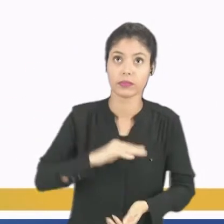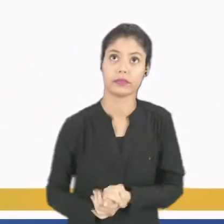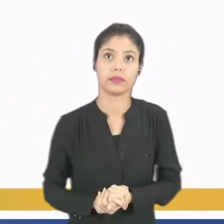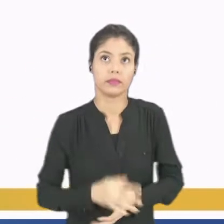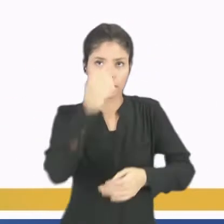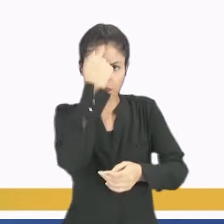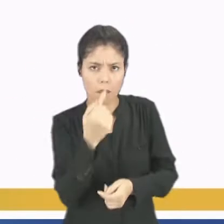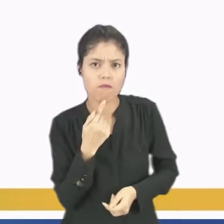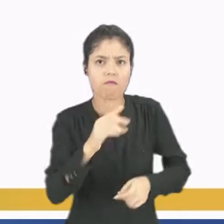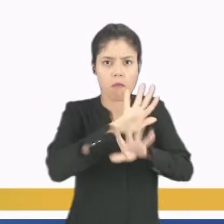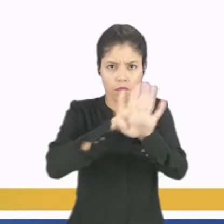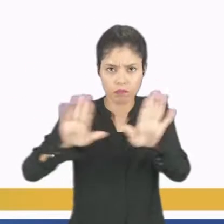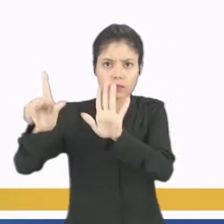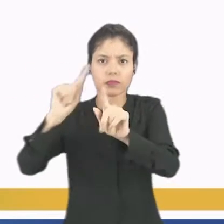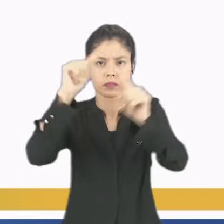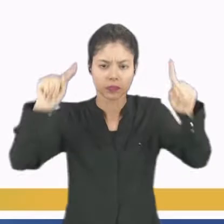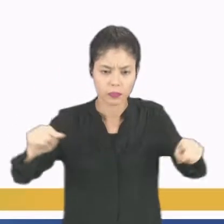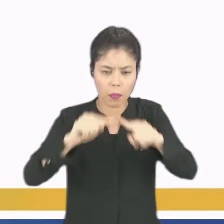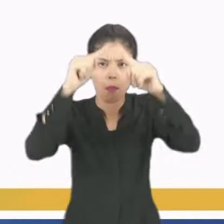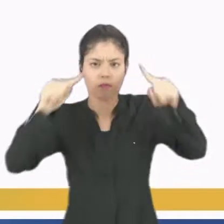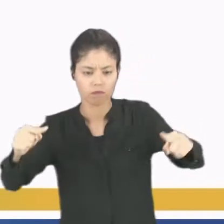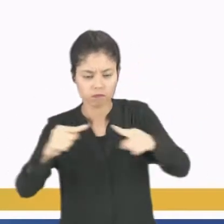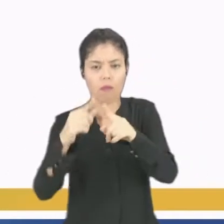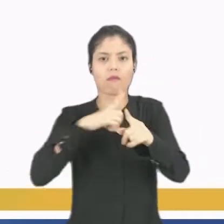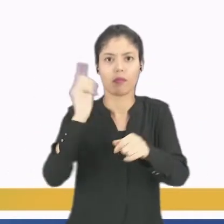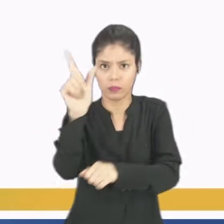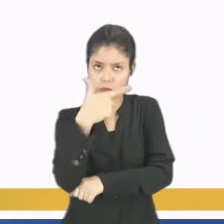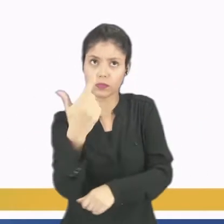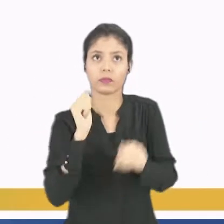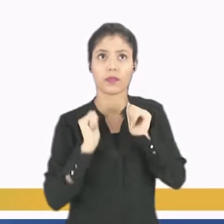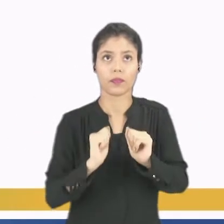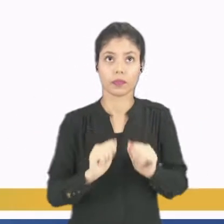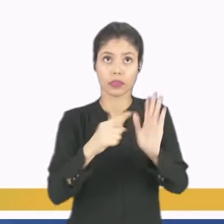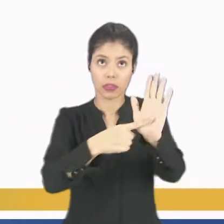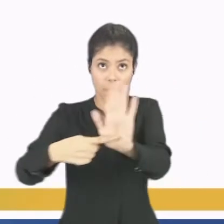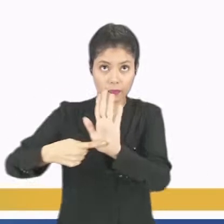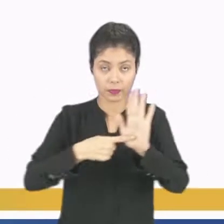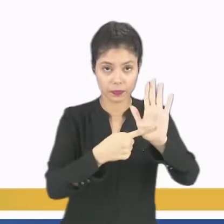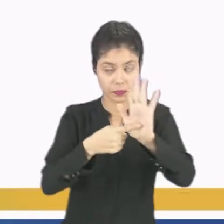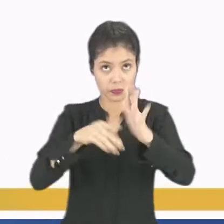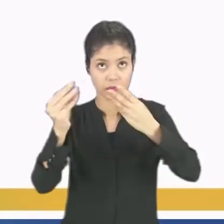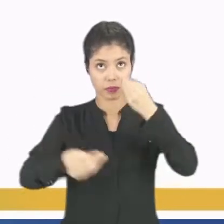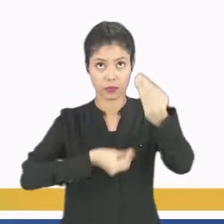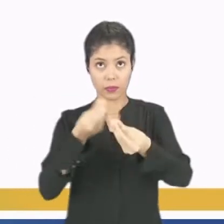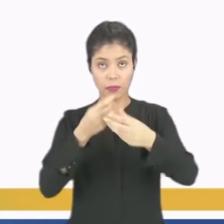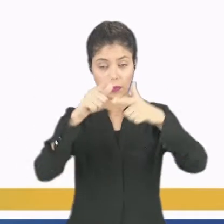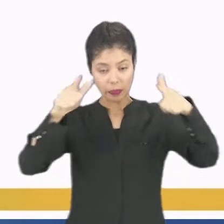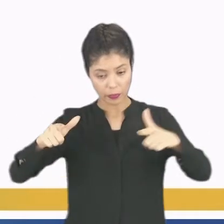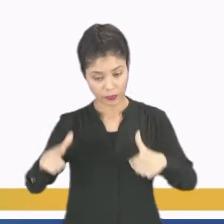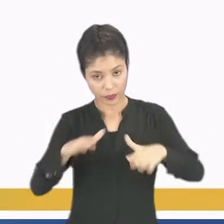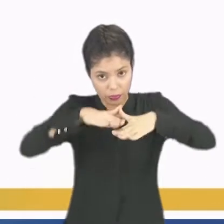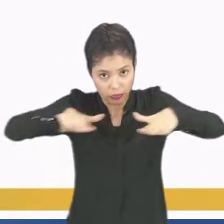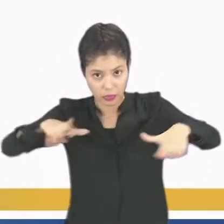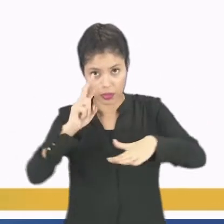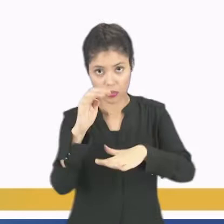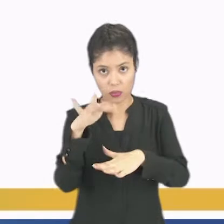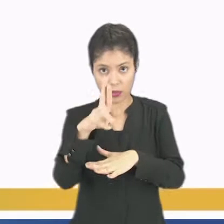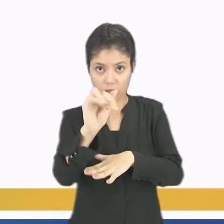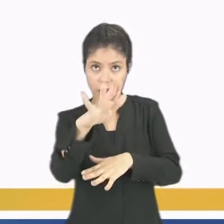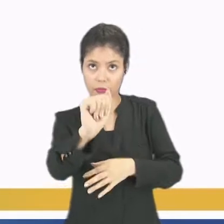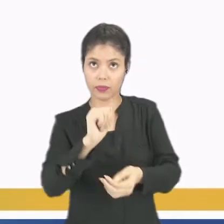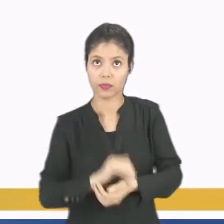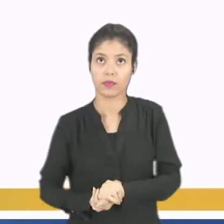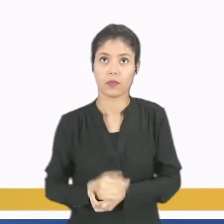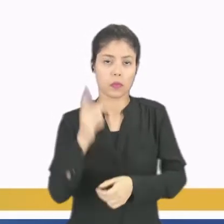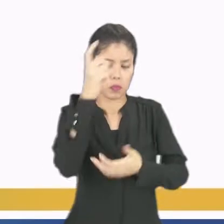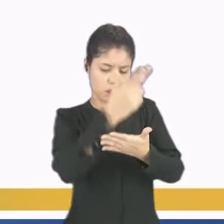matemático, figura geométrica, forma, entre outros, que possam ser representados no espaço geometricamente,